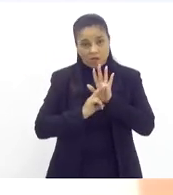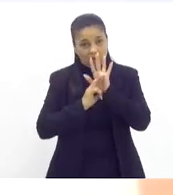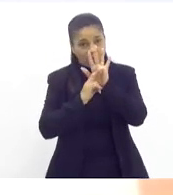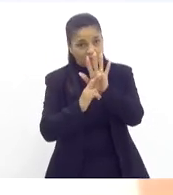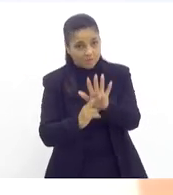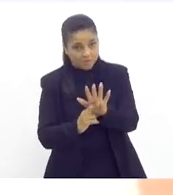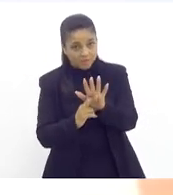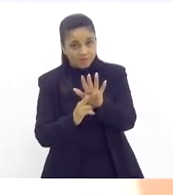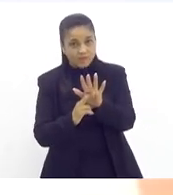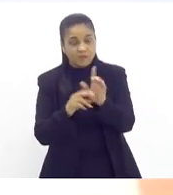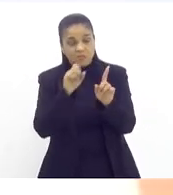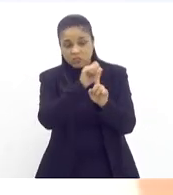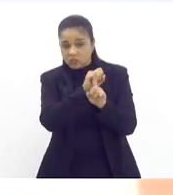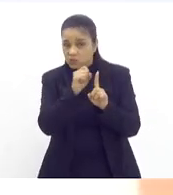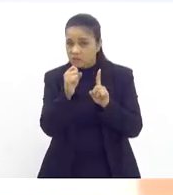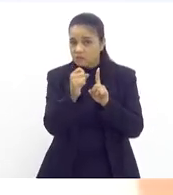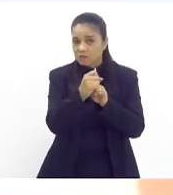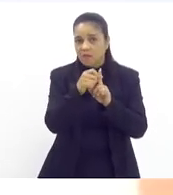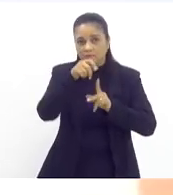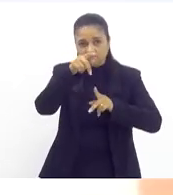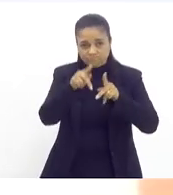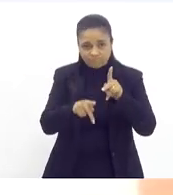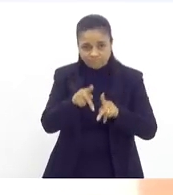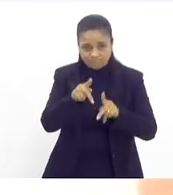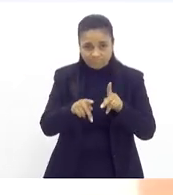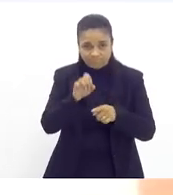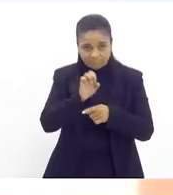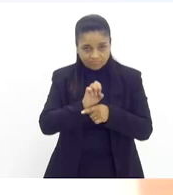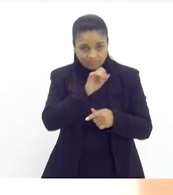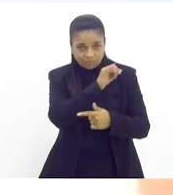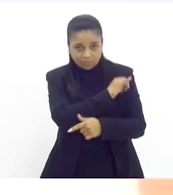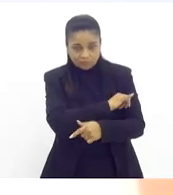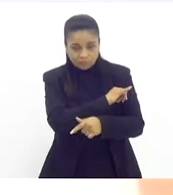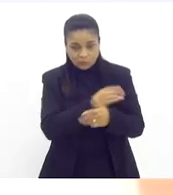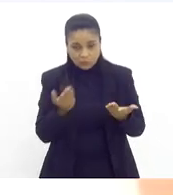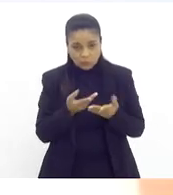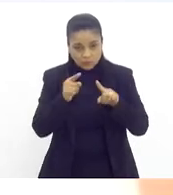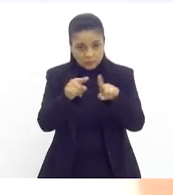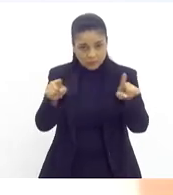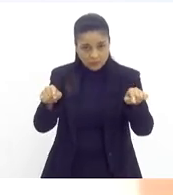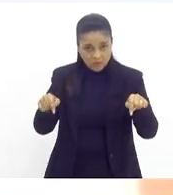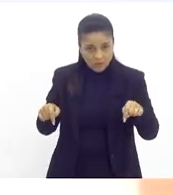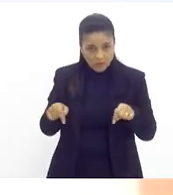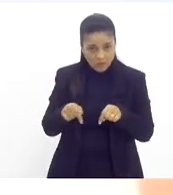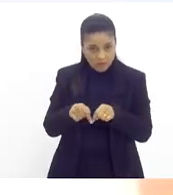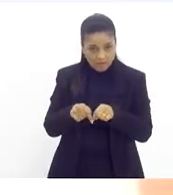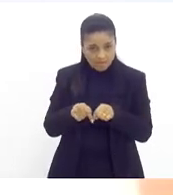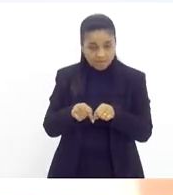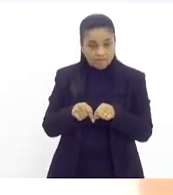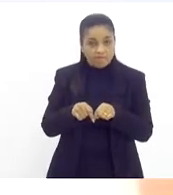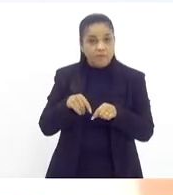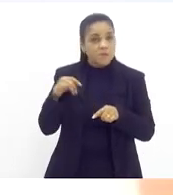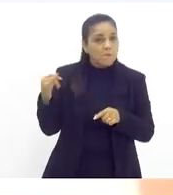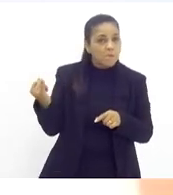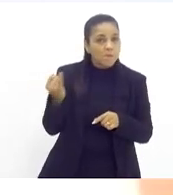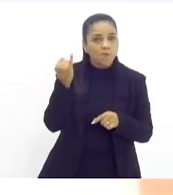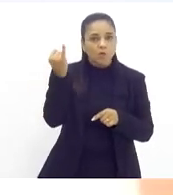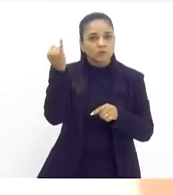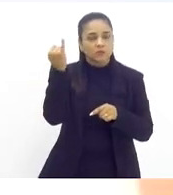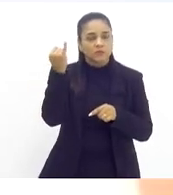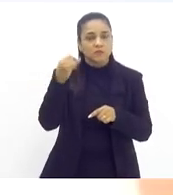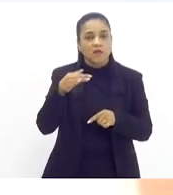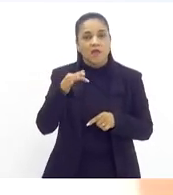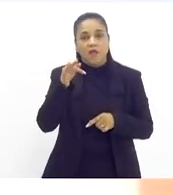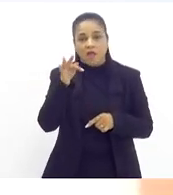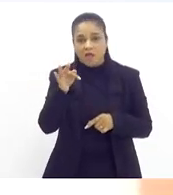representatividade da sociedade fluminense que está nessa sala nesse momento, falar da importância de que o